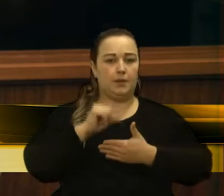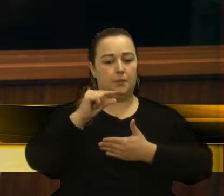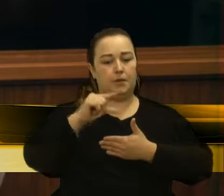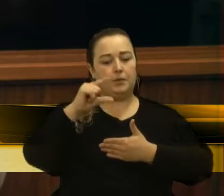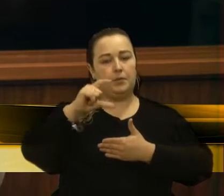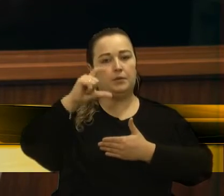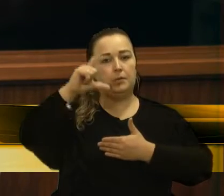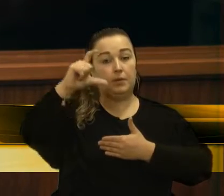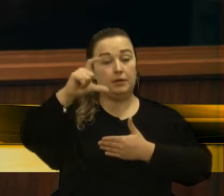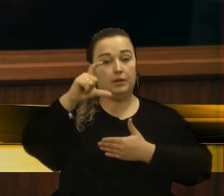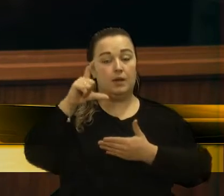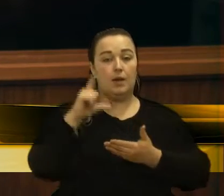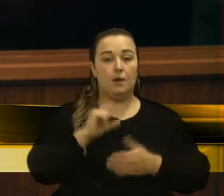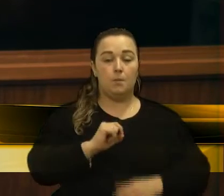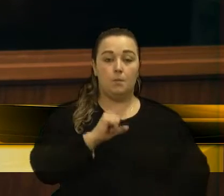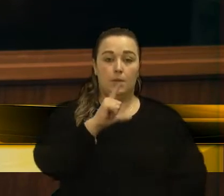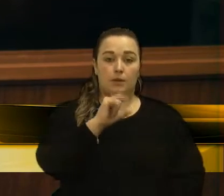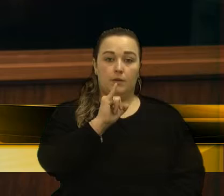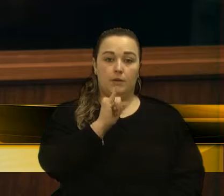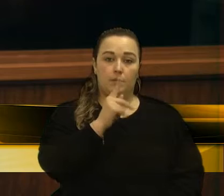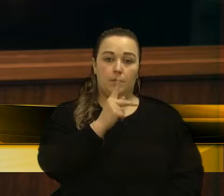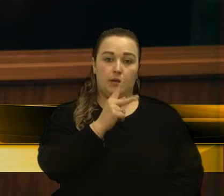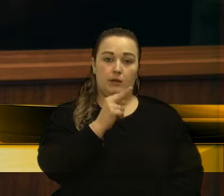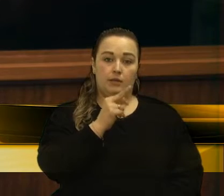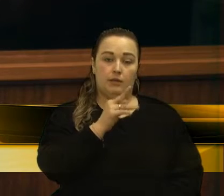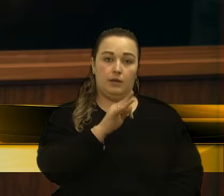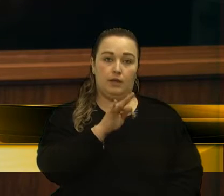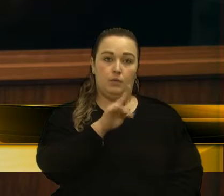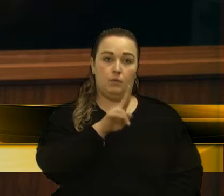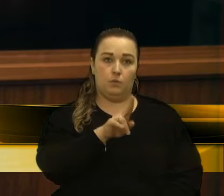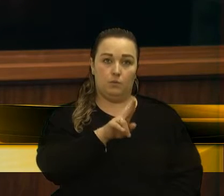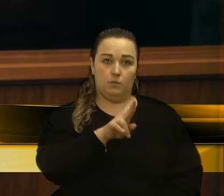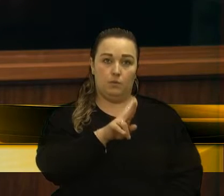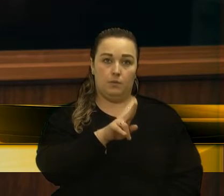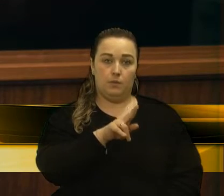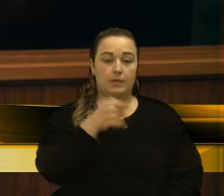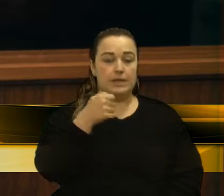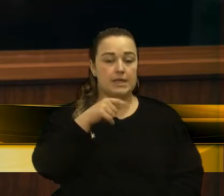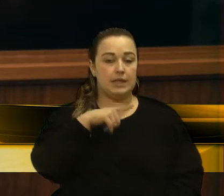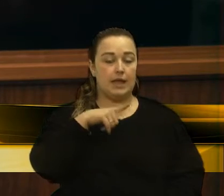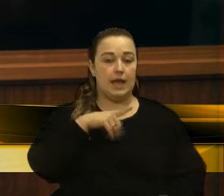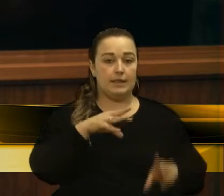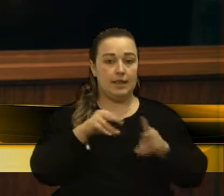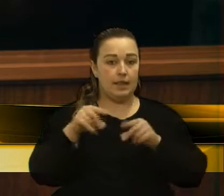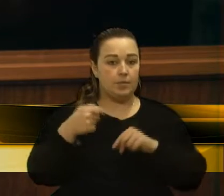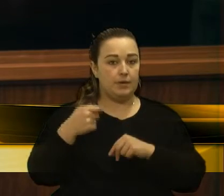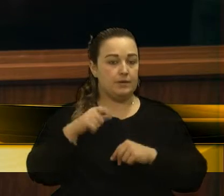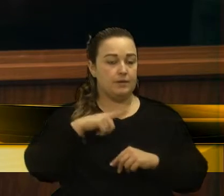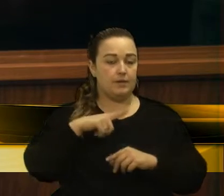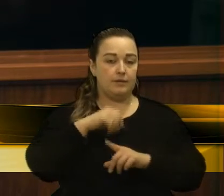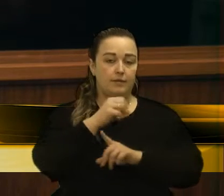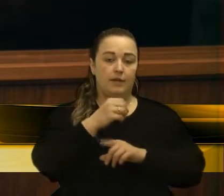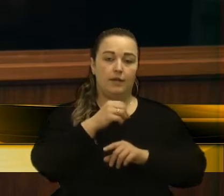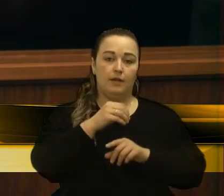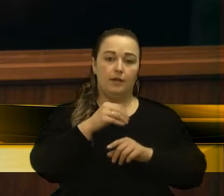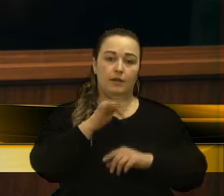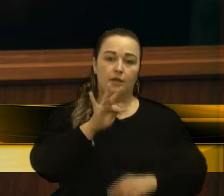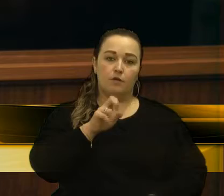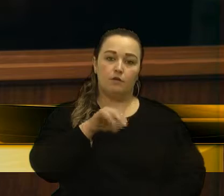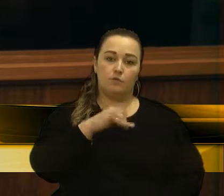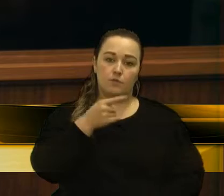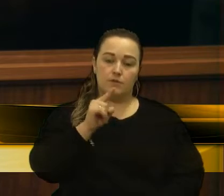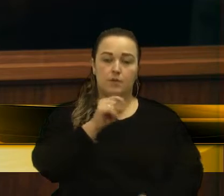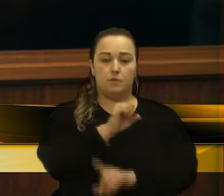aumentar o IPTU para quem especula a terra. A terra precisa ter função social. E se não tem função social, tem que ser cobrado. Não dá